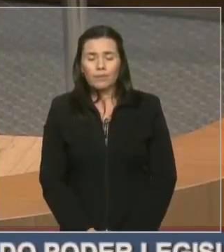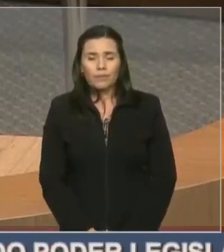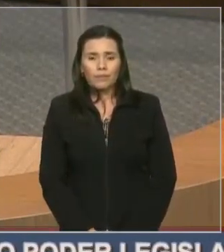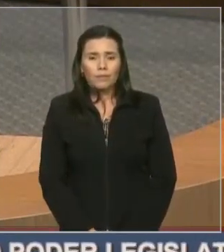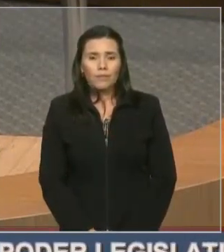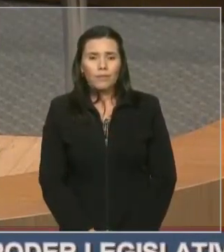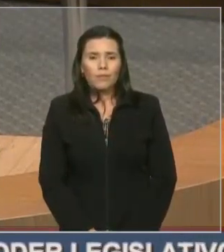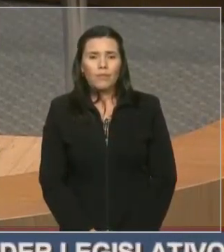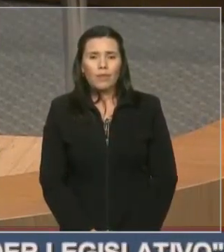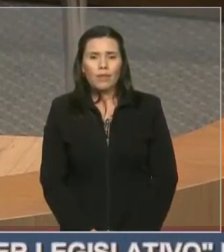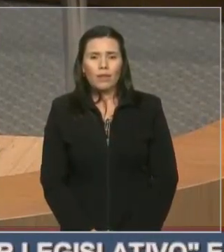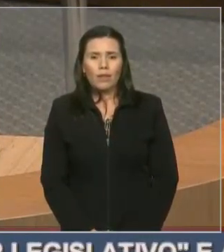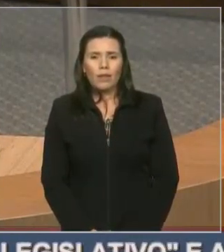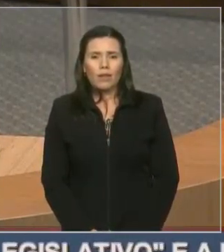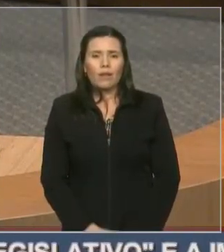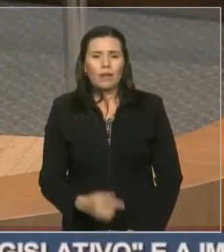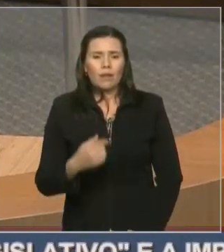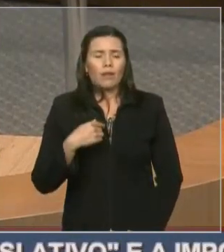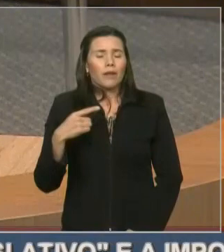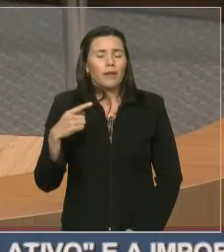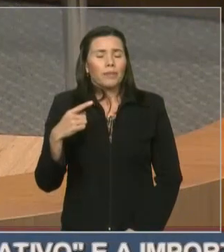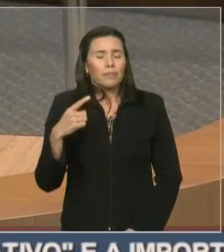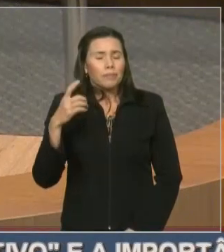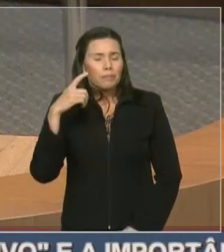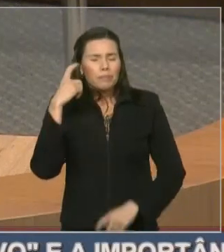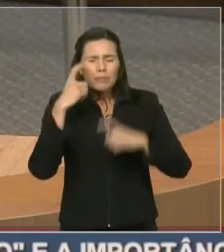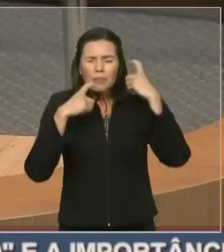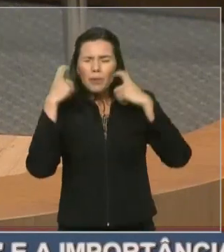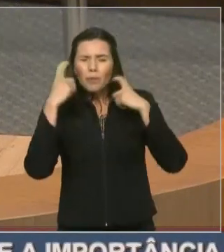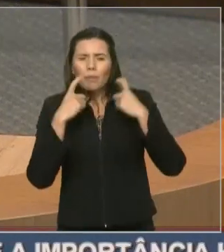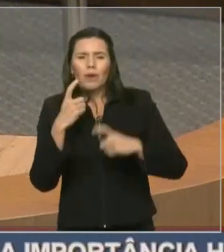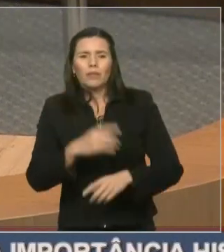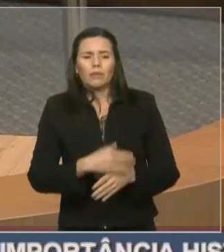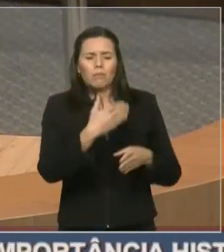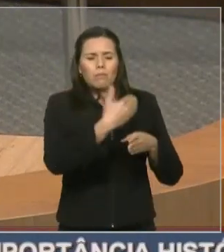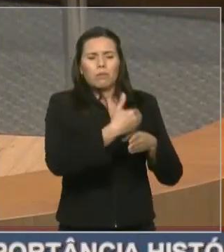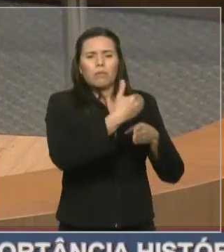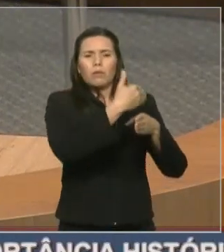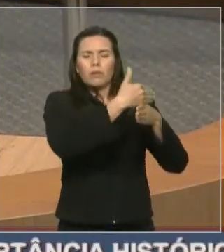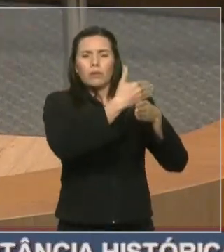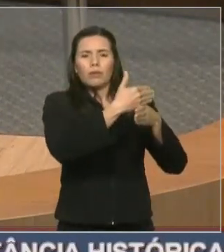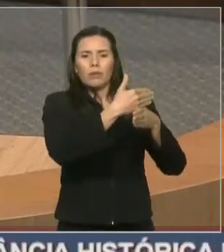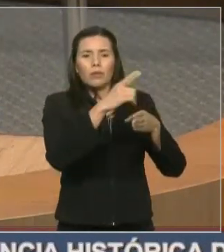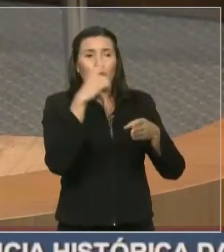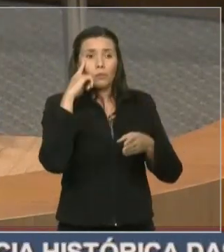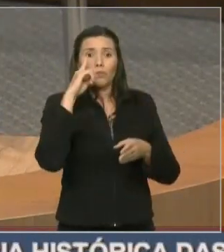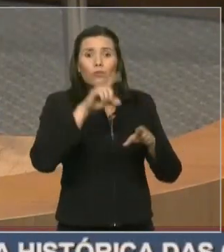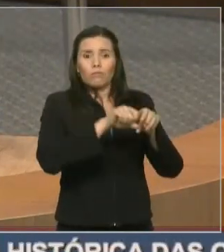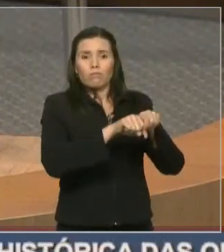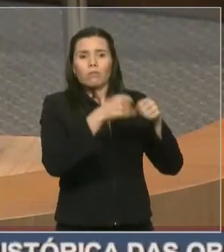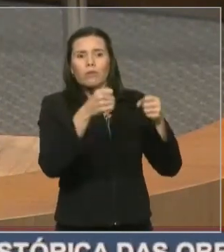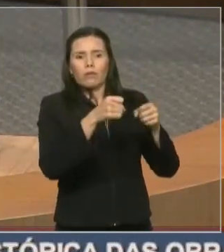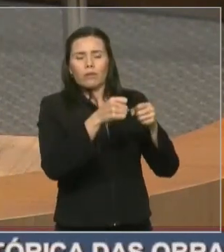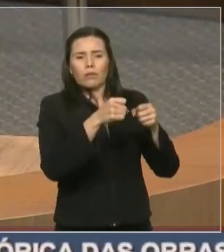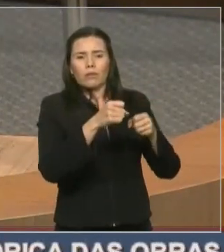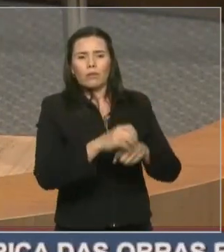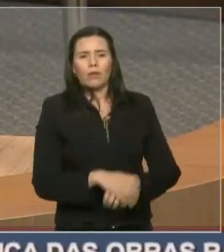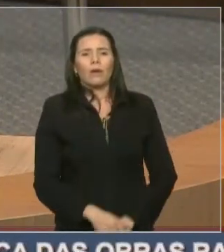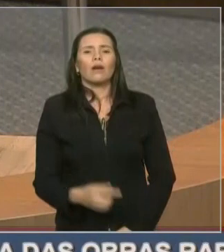barragem. Isso um dia vai romper. Olha aí a barragem do Rio Feijão. Olha aí a barragem do